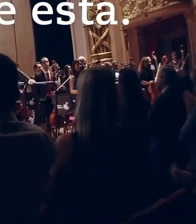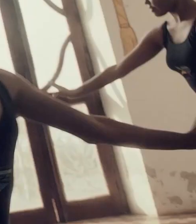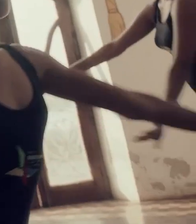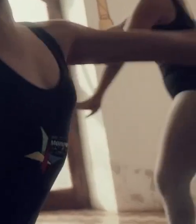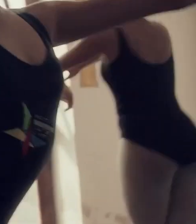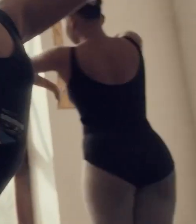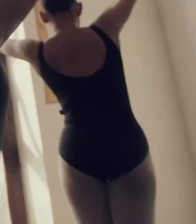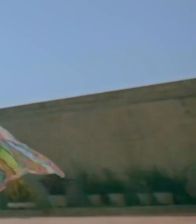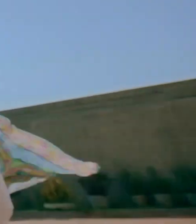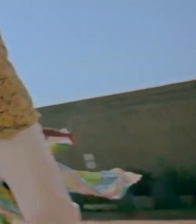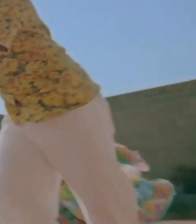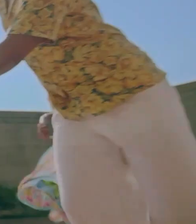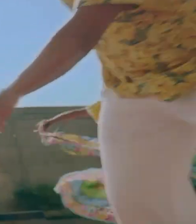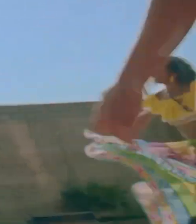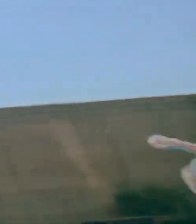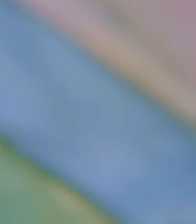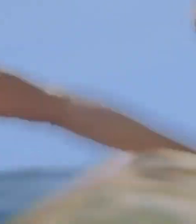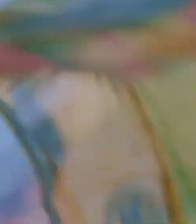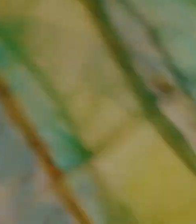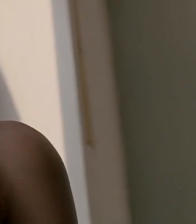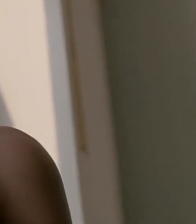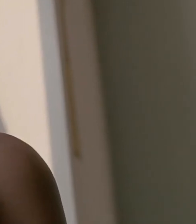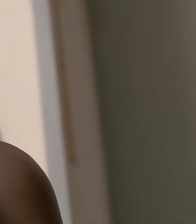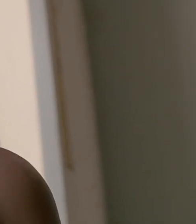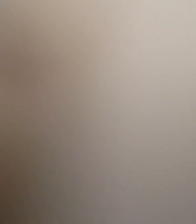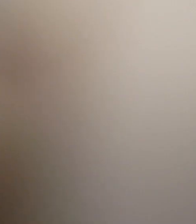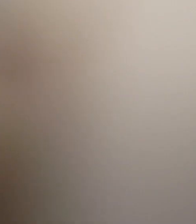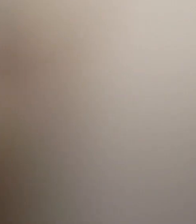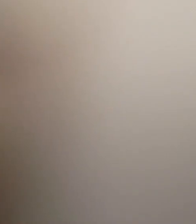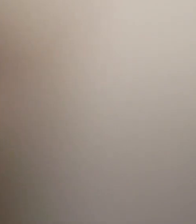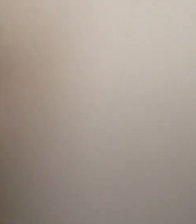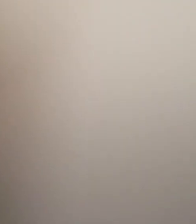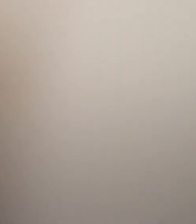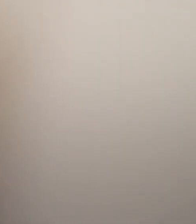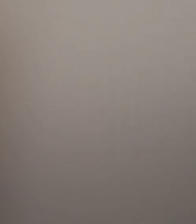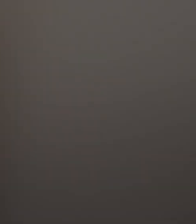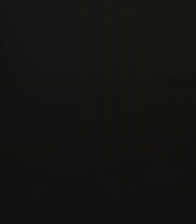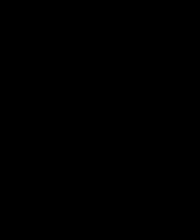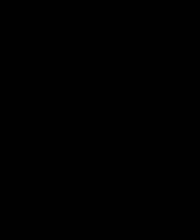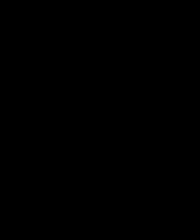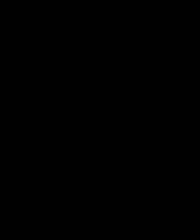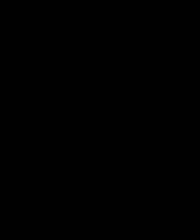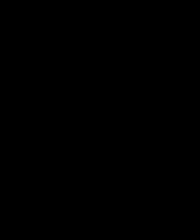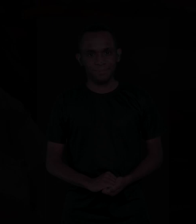Vale está. Apoiando e valorizando nossa cultura, crescemos e evoluímos juntos.